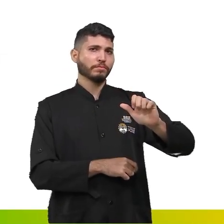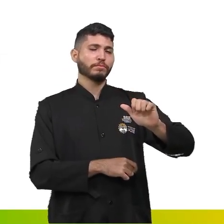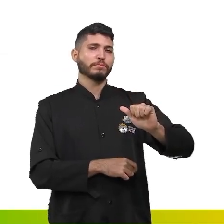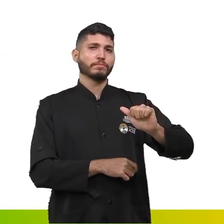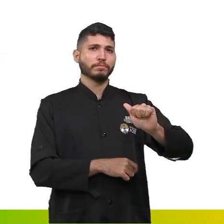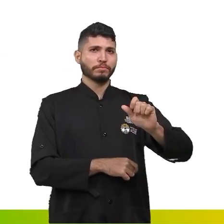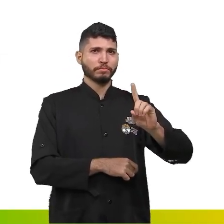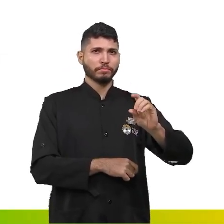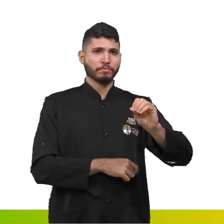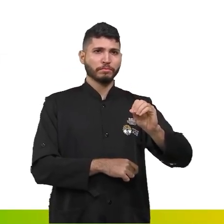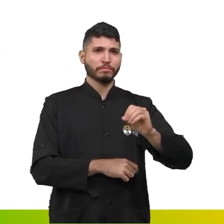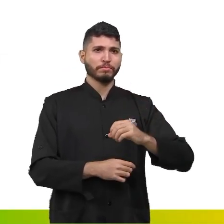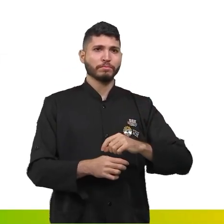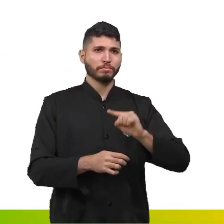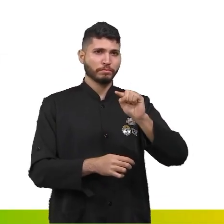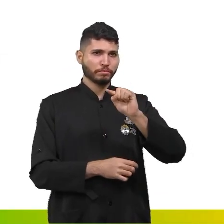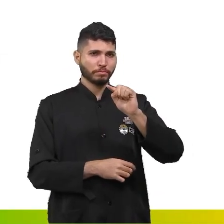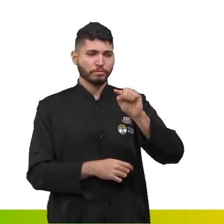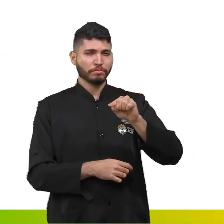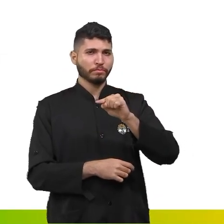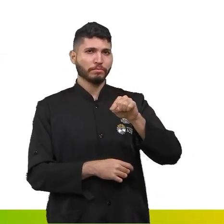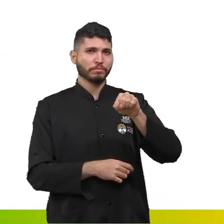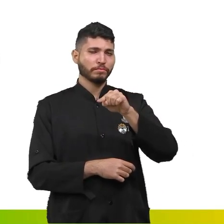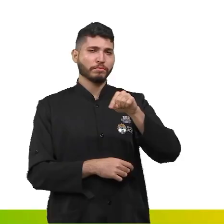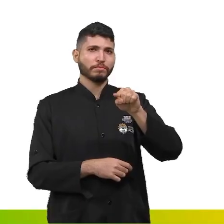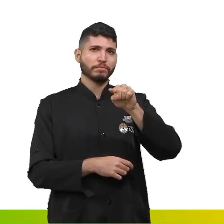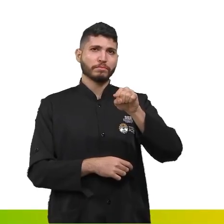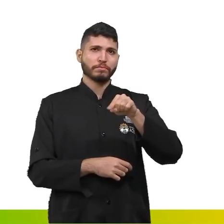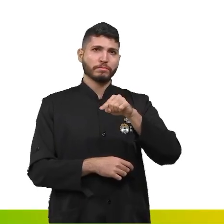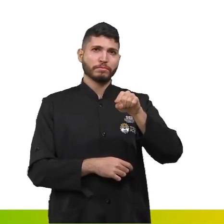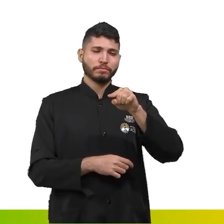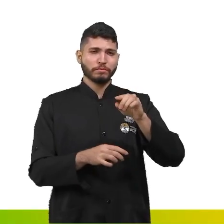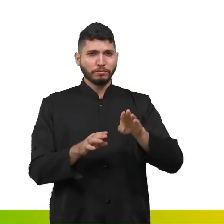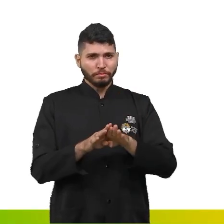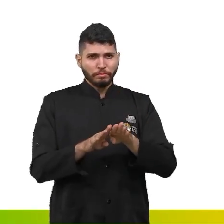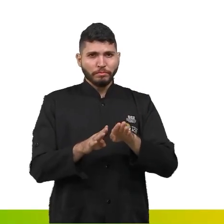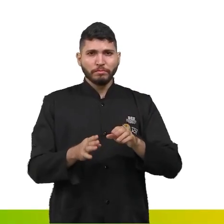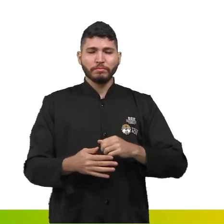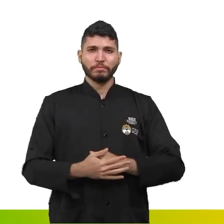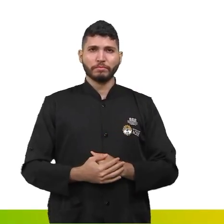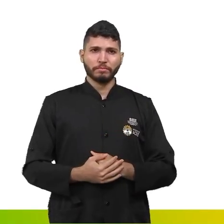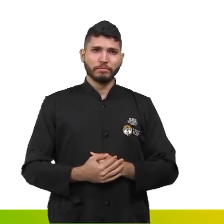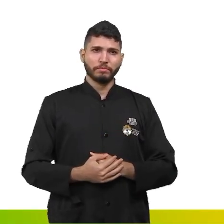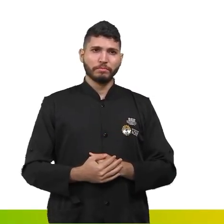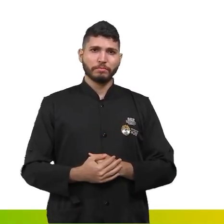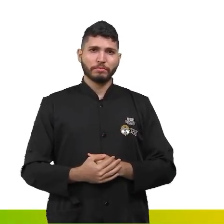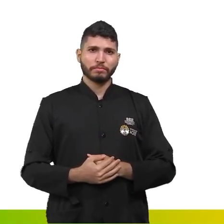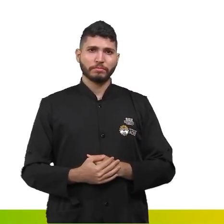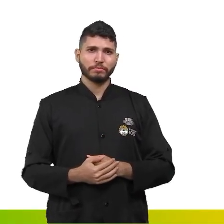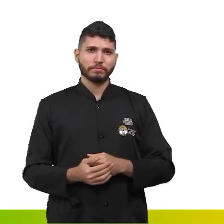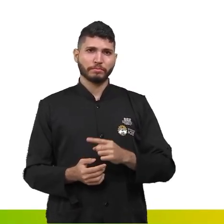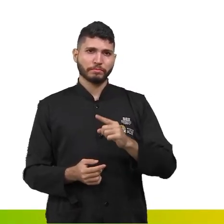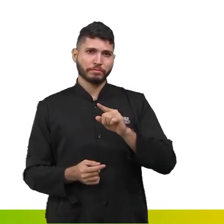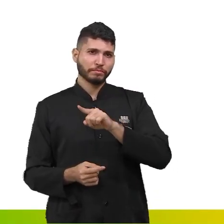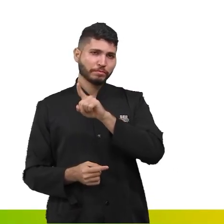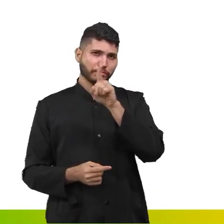de ambos, correspondente também, e se eu transportar, esse ângulo de 60, ele vem para